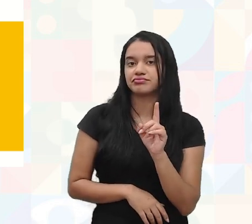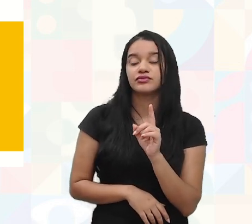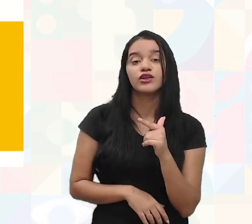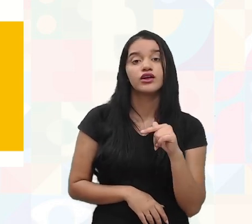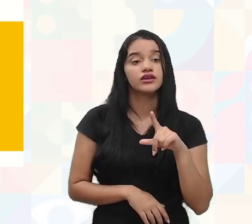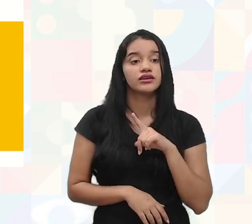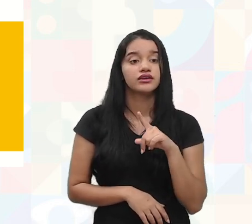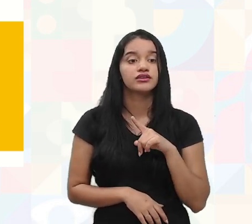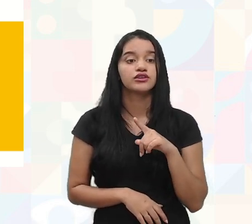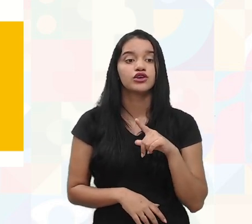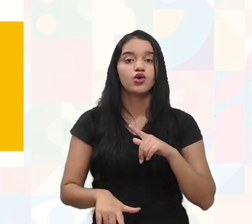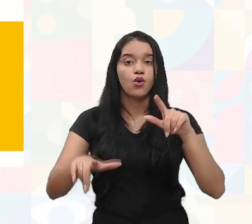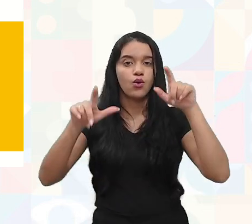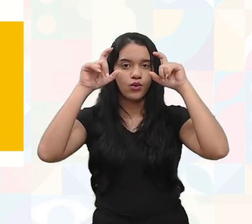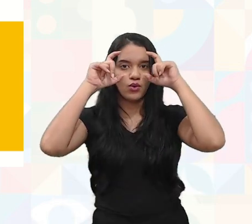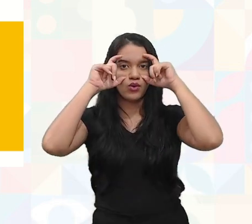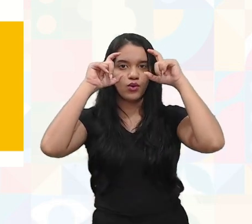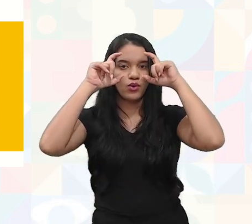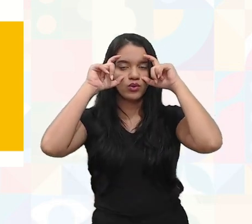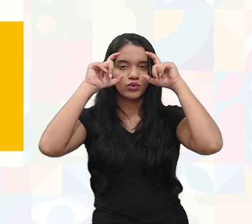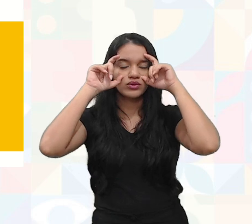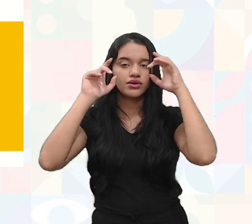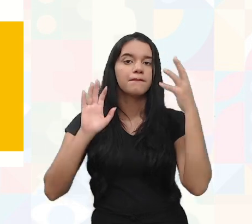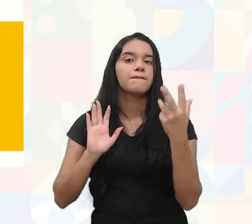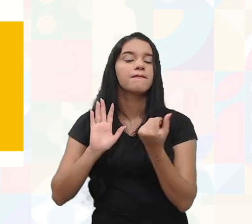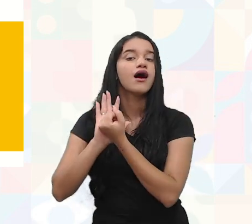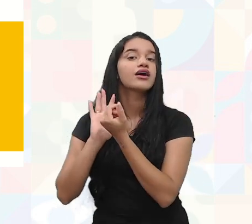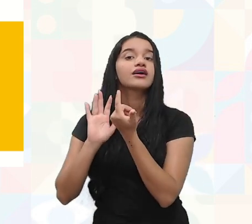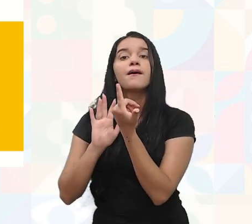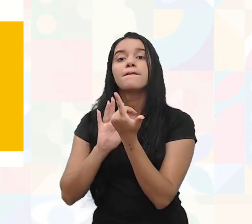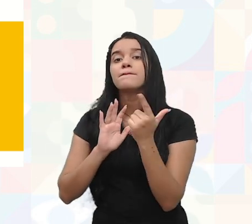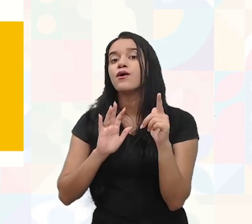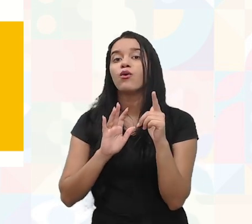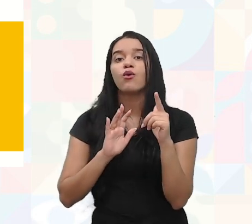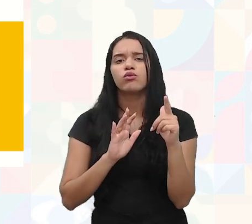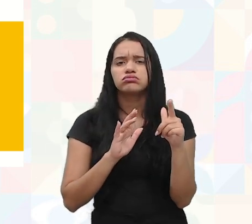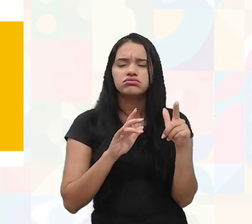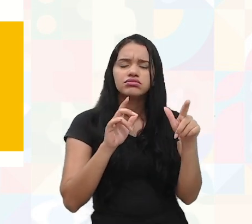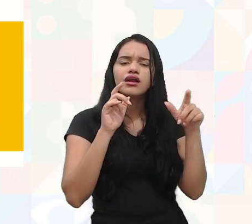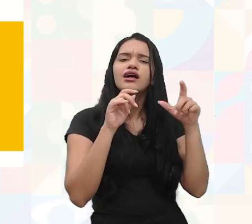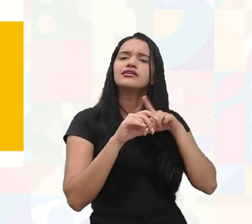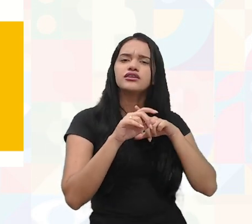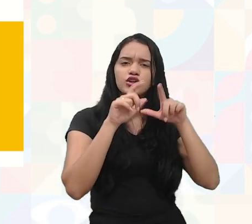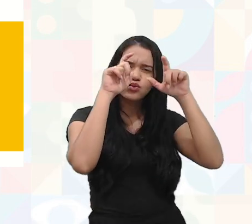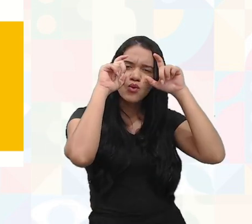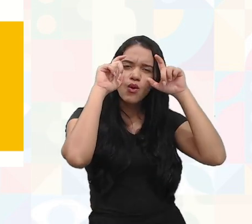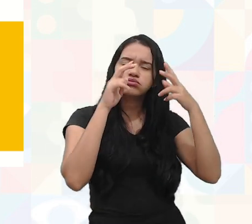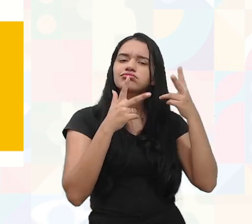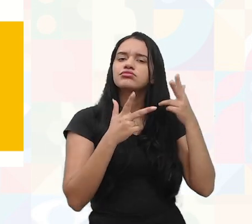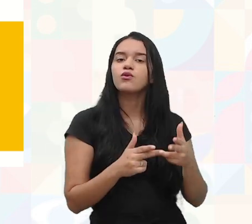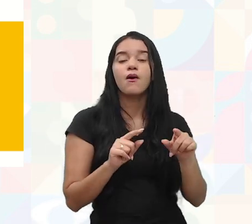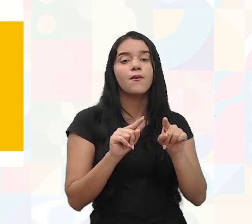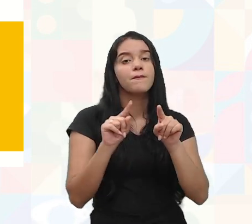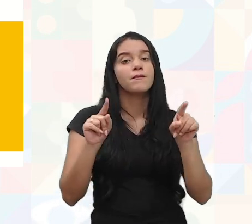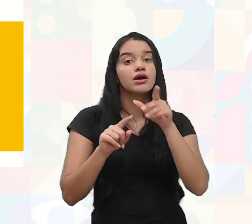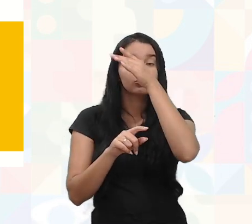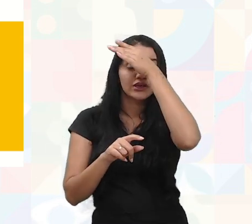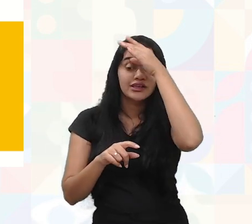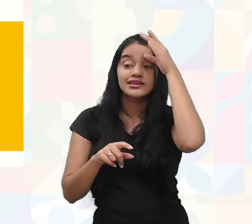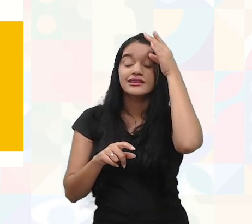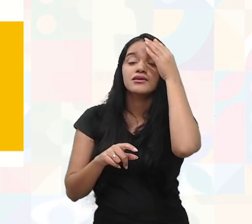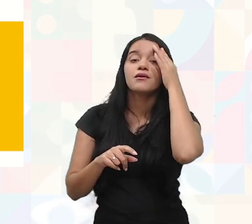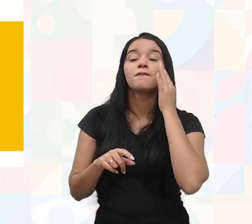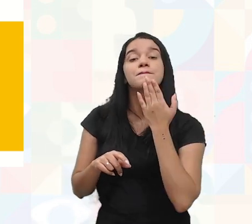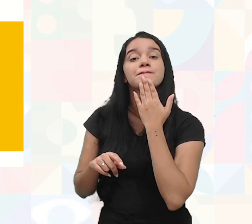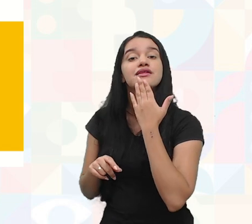o óculos de determinada marca, mas a outra marca ela também tem o mesmo óculos. Mas o consumidor, às vezes, ele